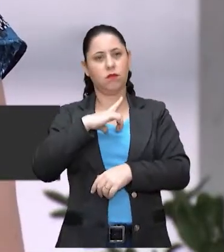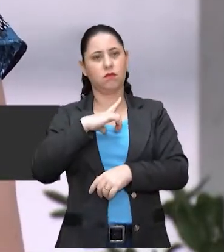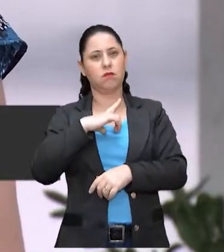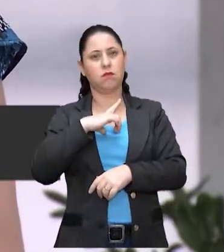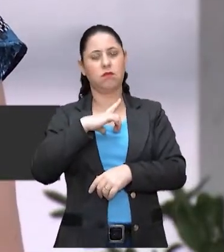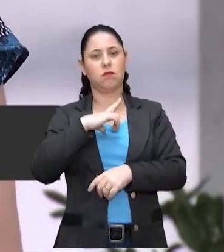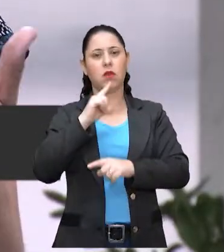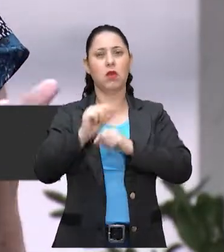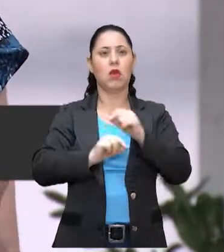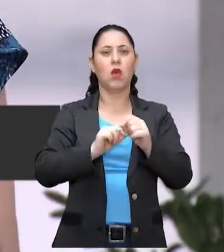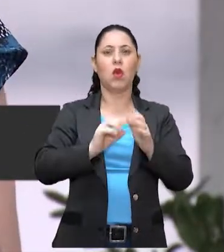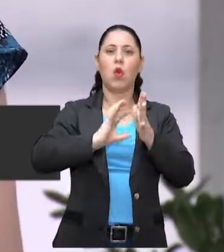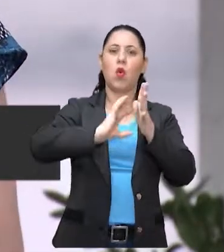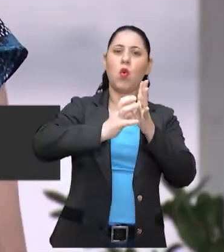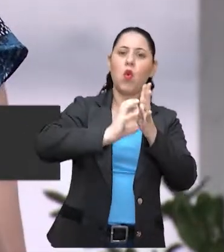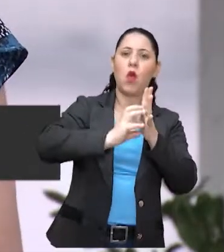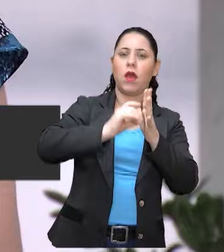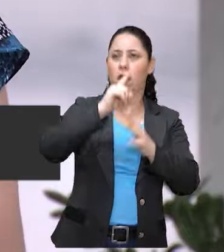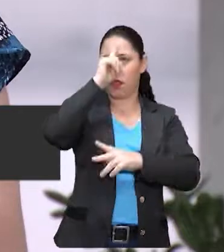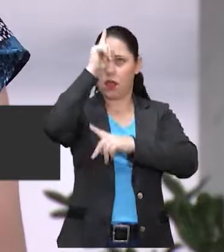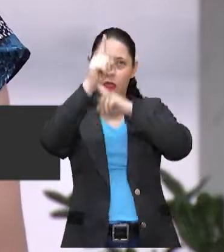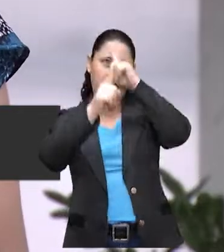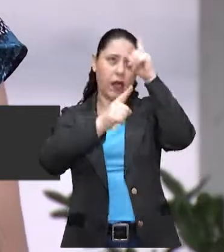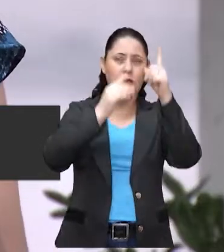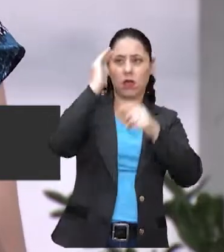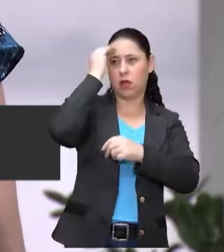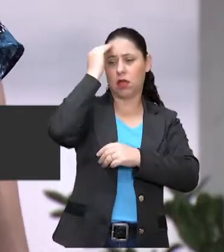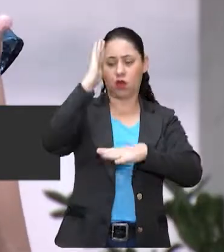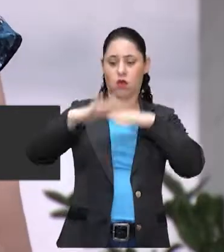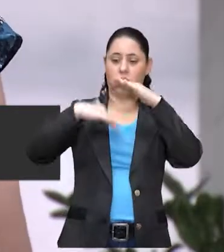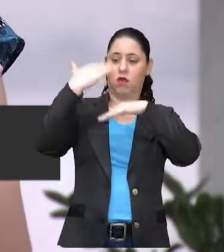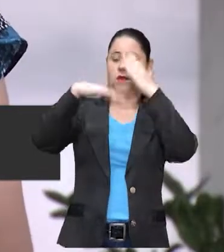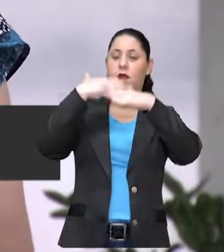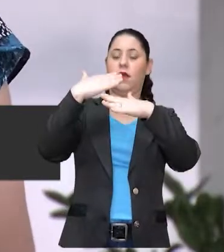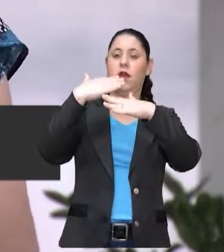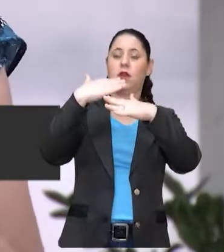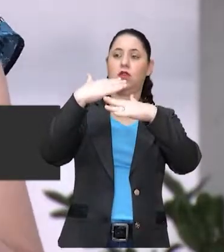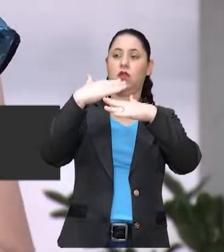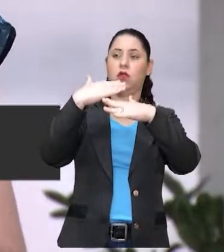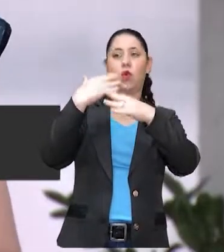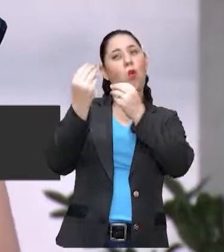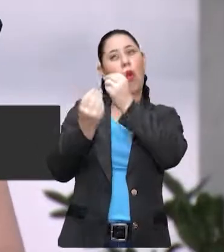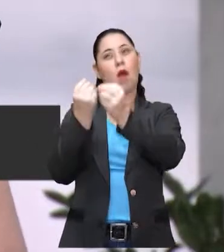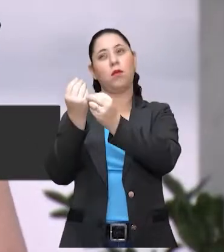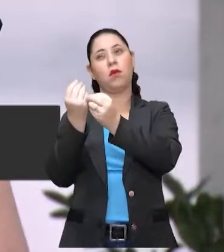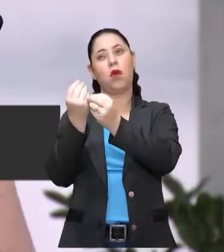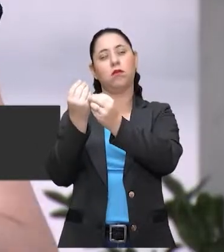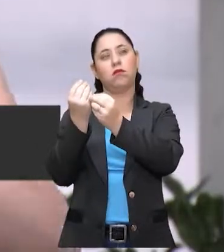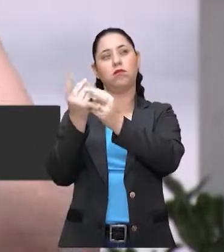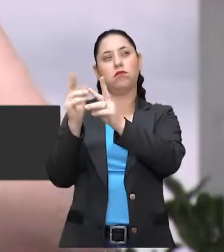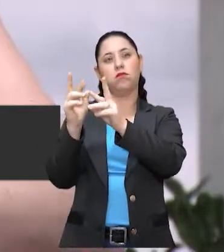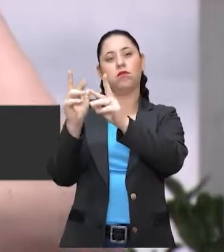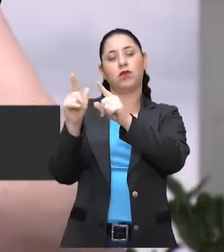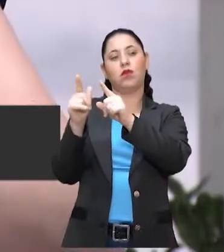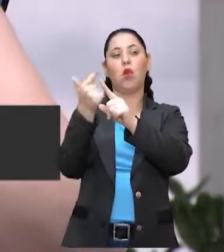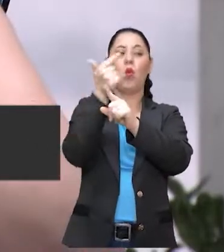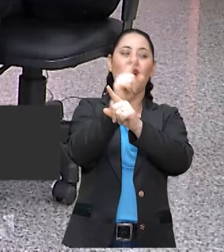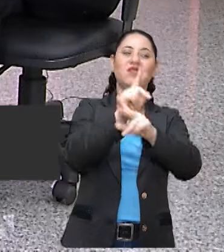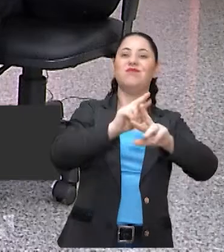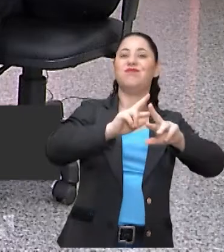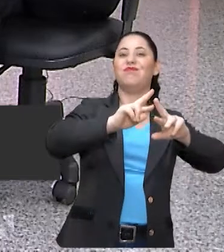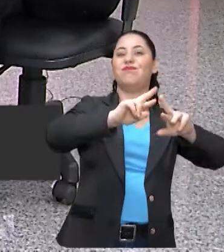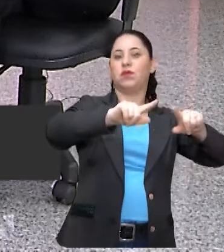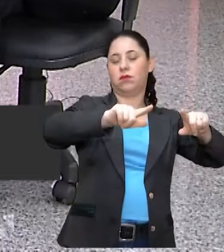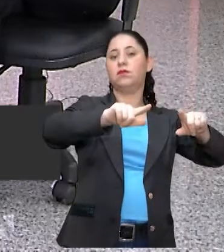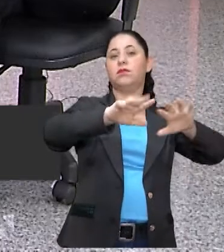e tem partidos e tem ideias que entendem que o desenvolvimento tem que ser feito de uma determinada maneira, outros que tem que ser feito